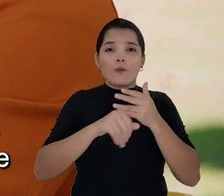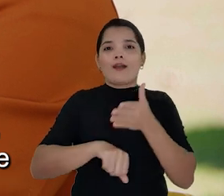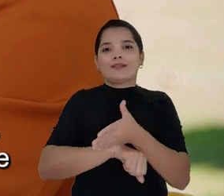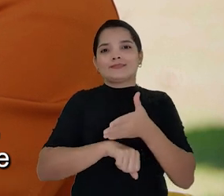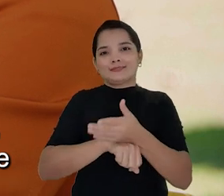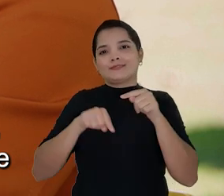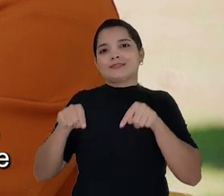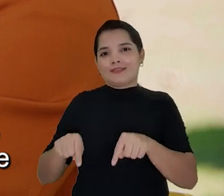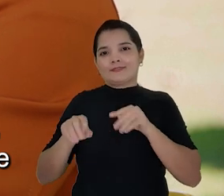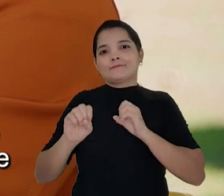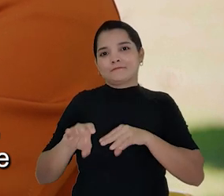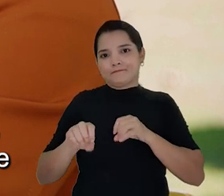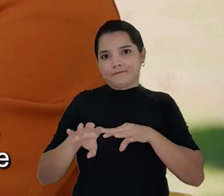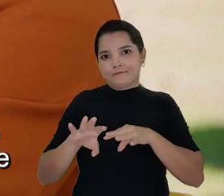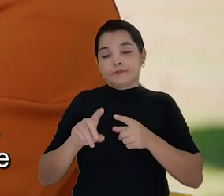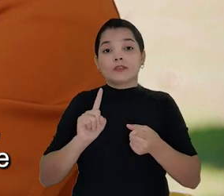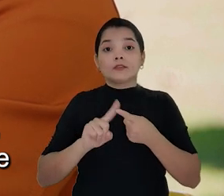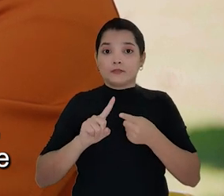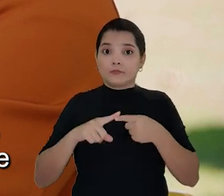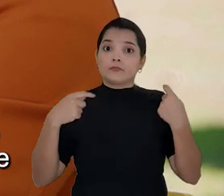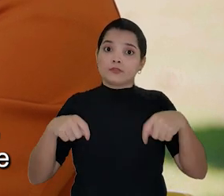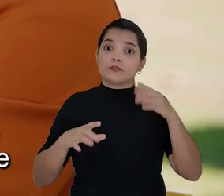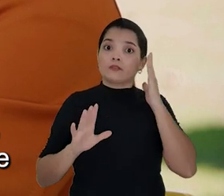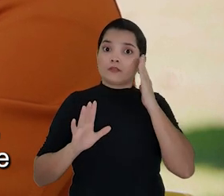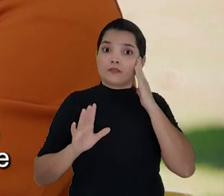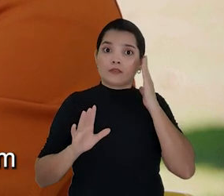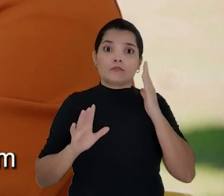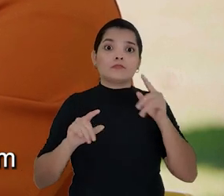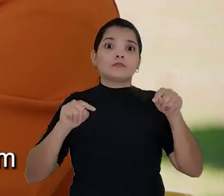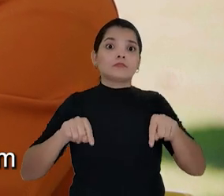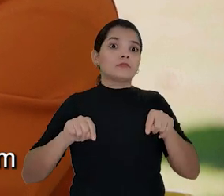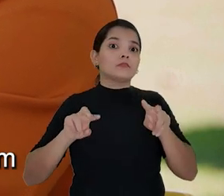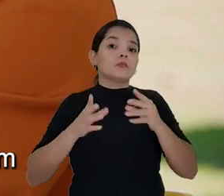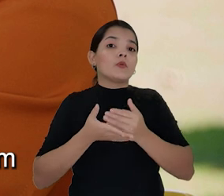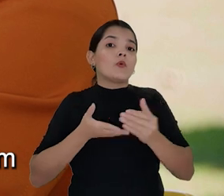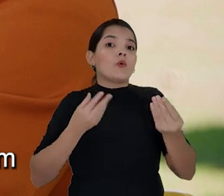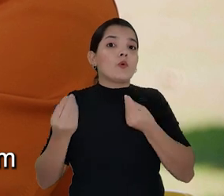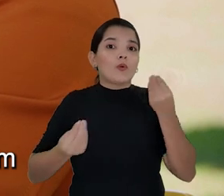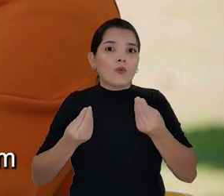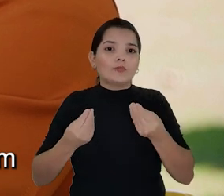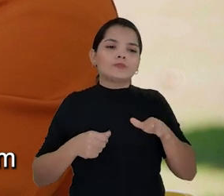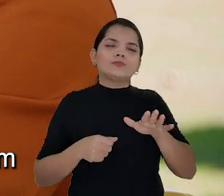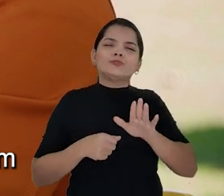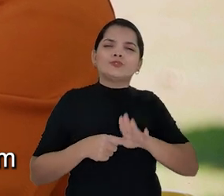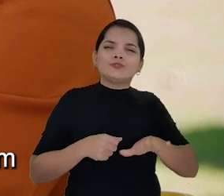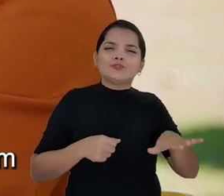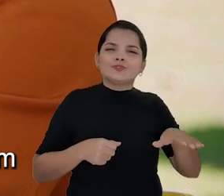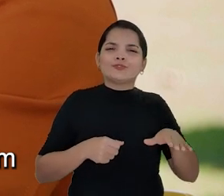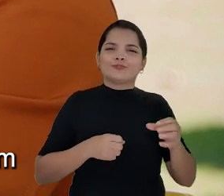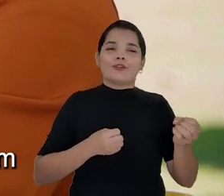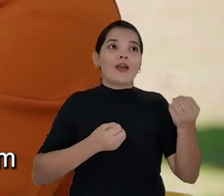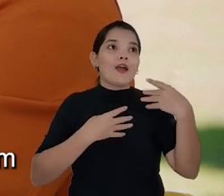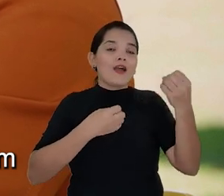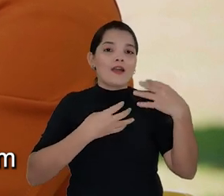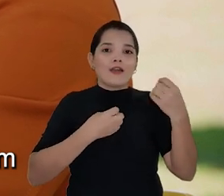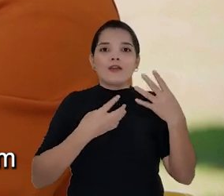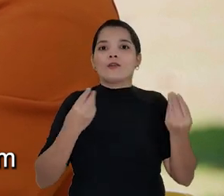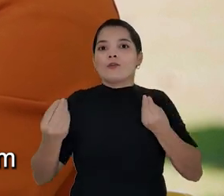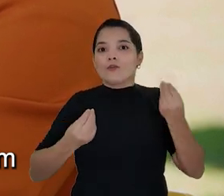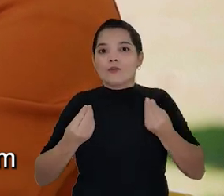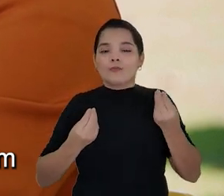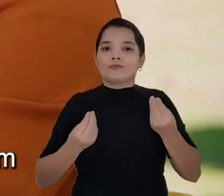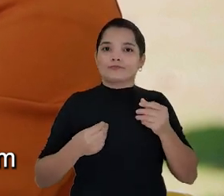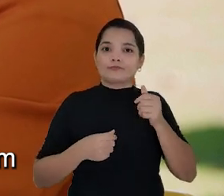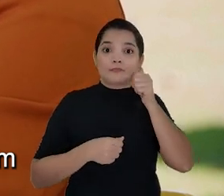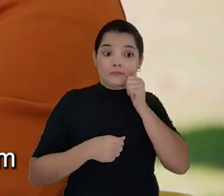é importante inclusive entender que essa questão inicia desde a educação infantil né seja na disponibilidade